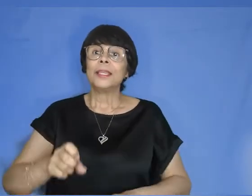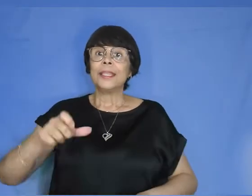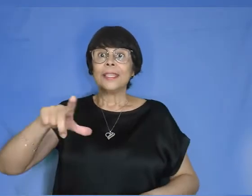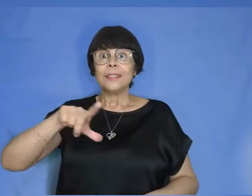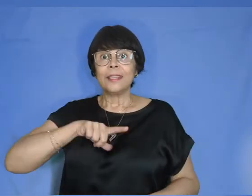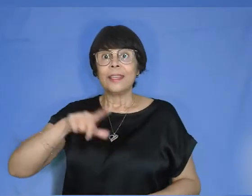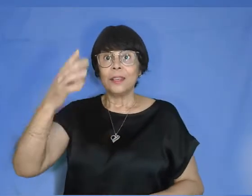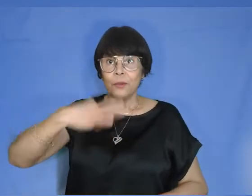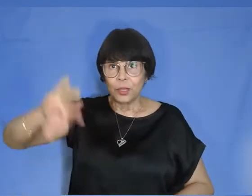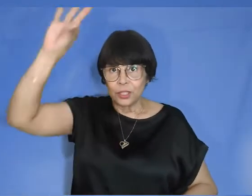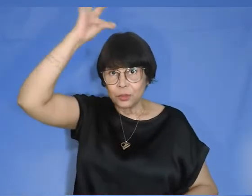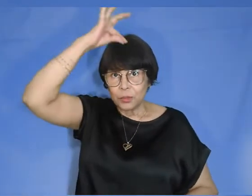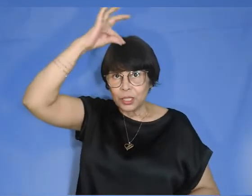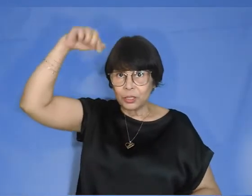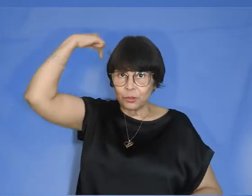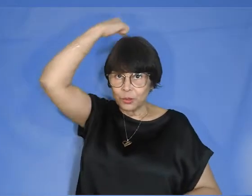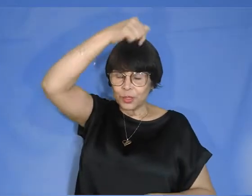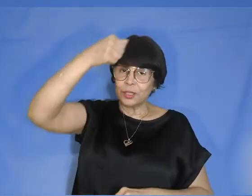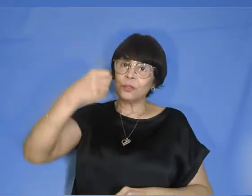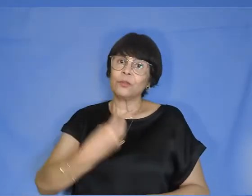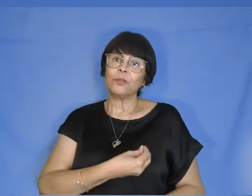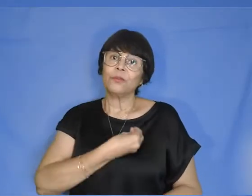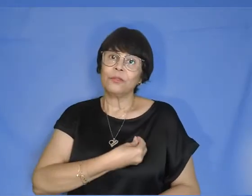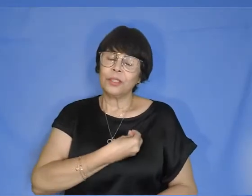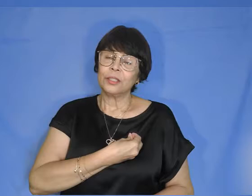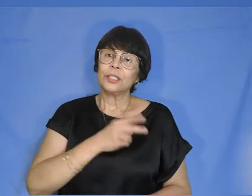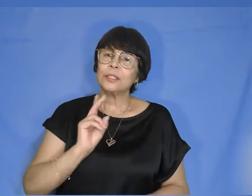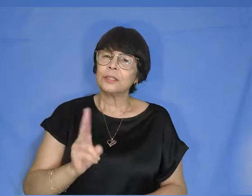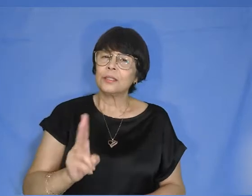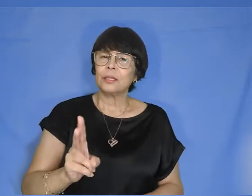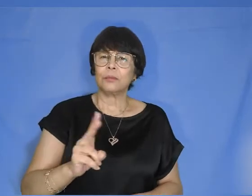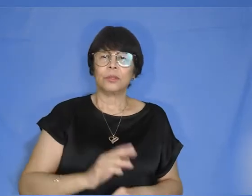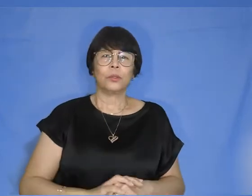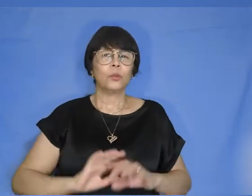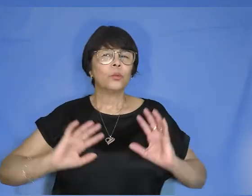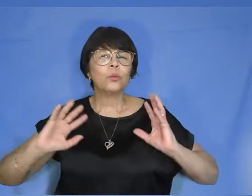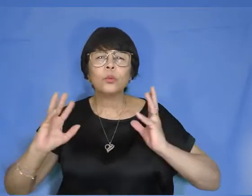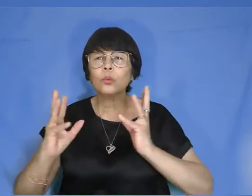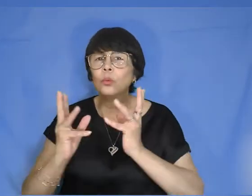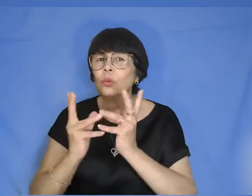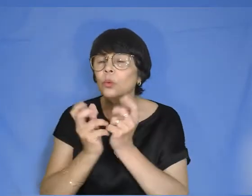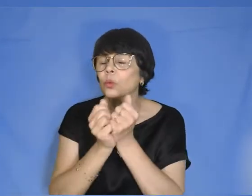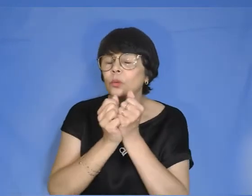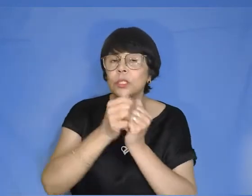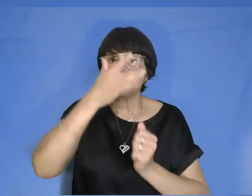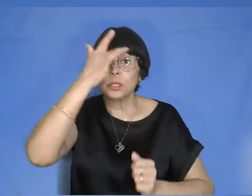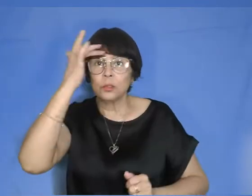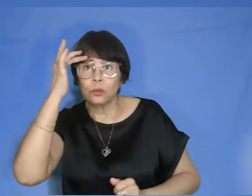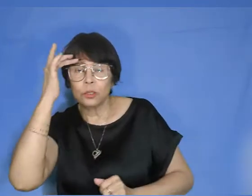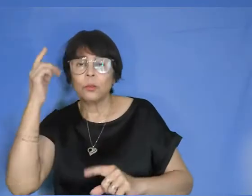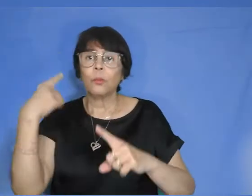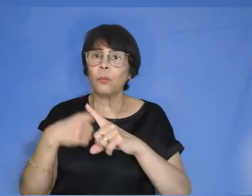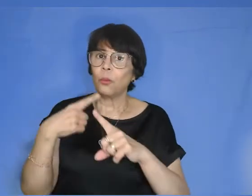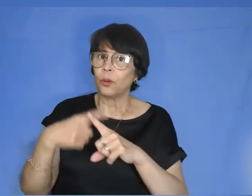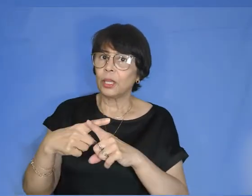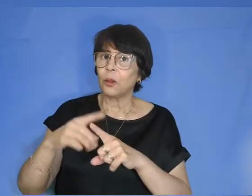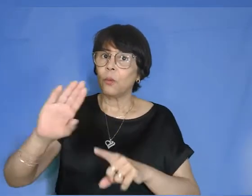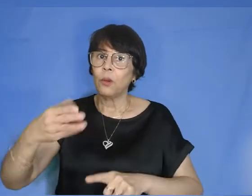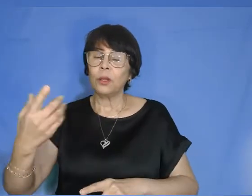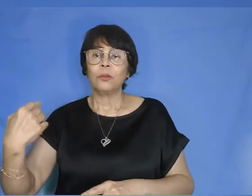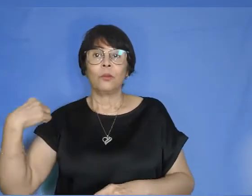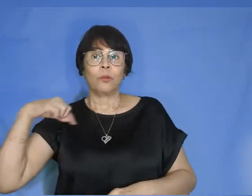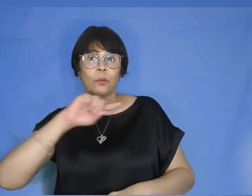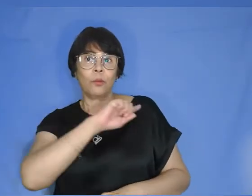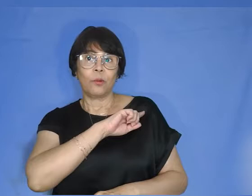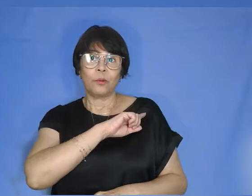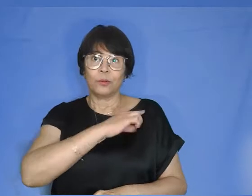os outros textos agora, ele fala sempre a partir, tendo como pressuposto a vida cheia do Espírito Santo.